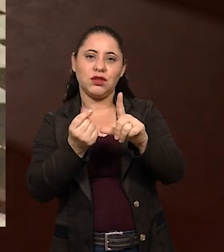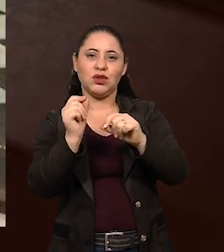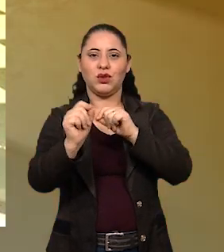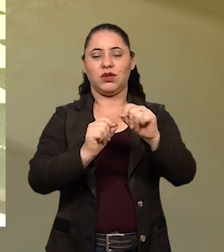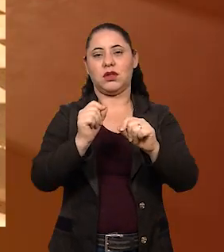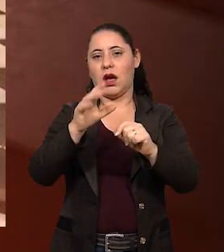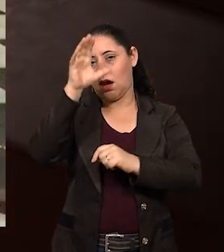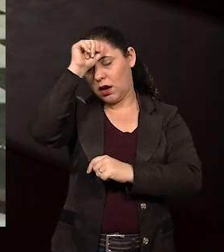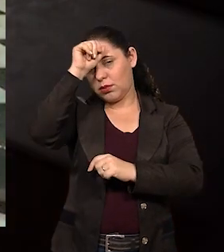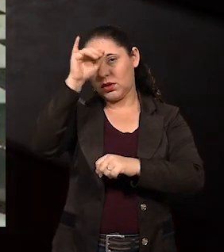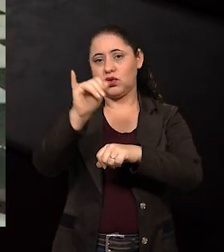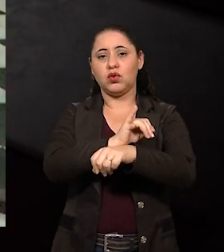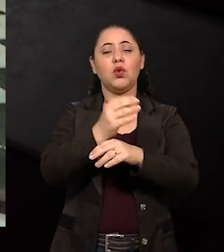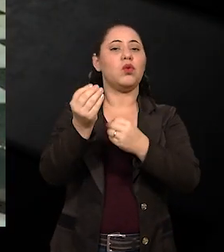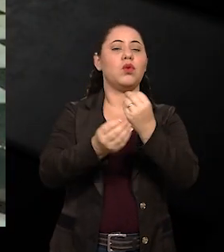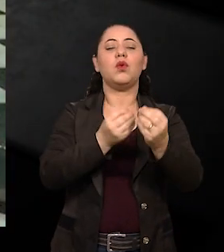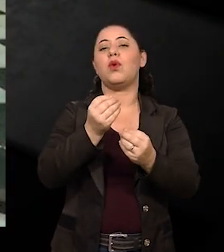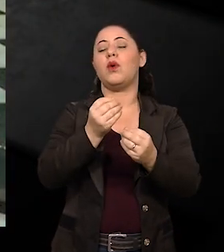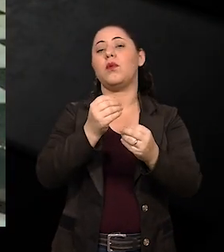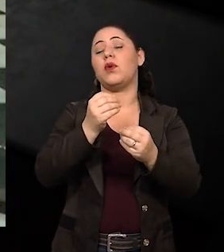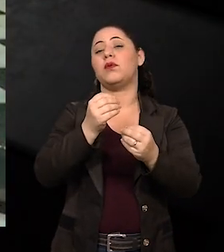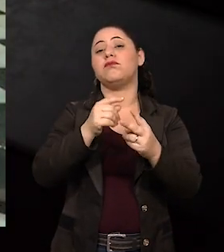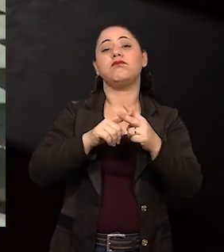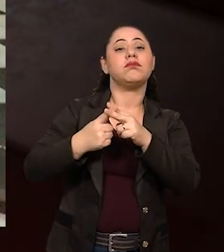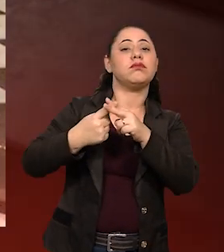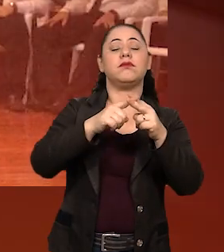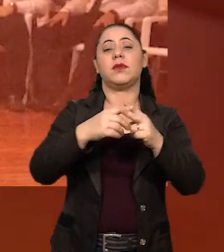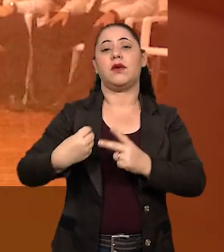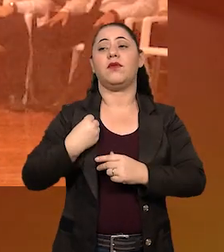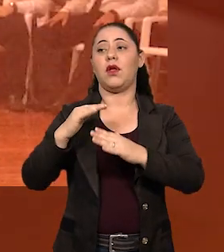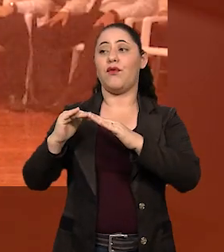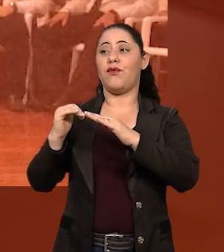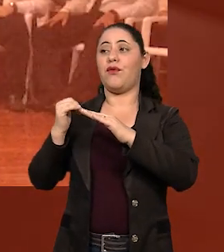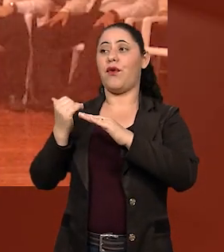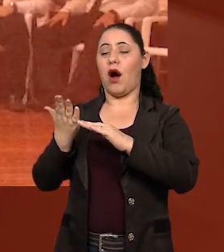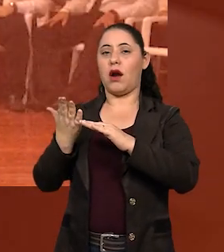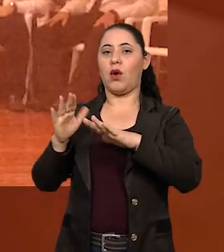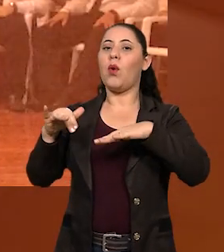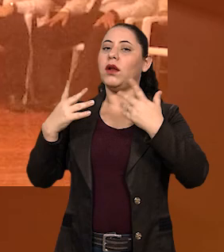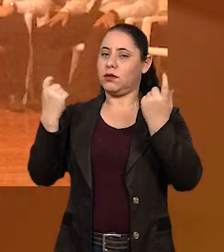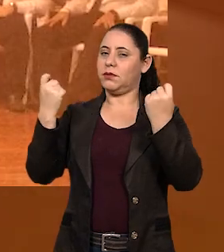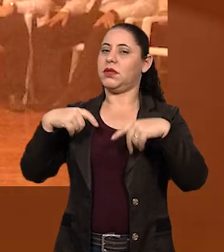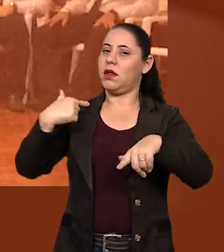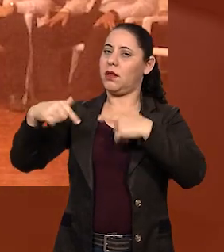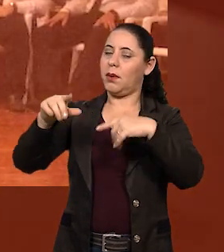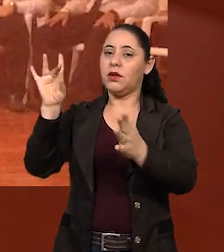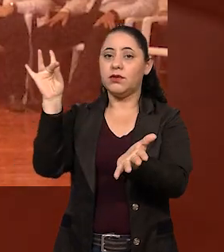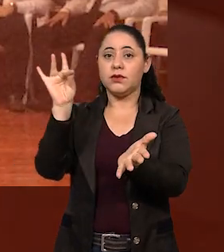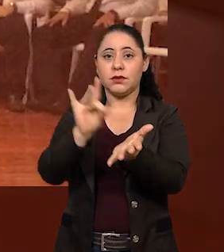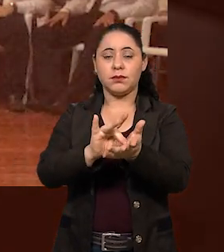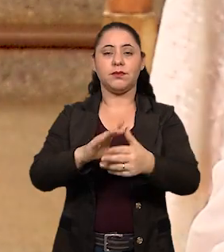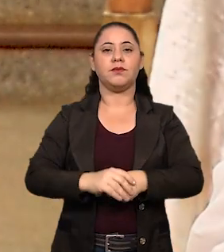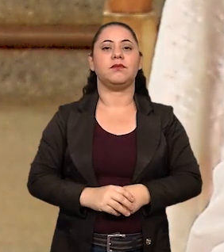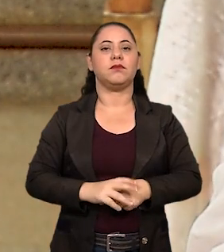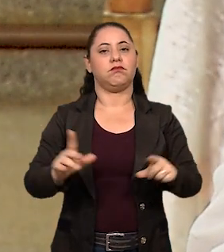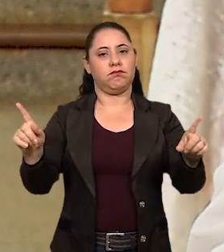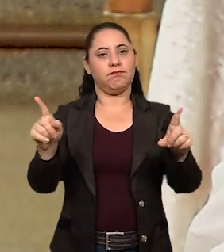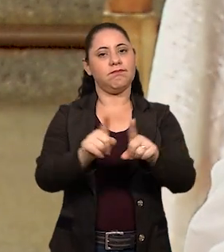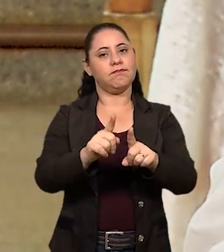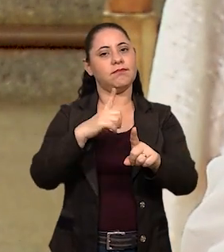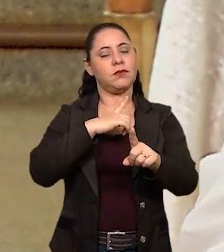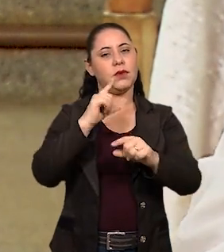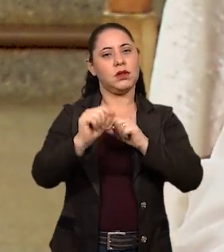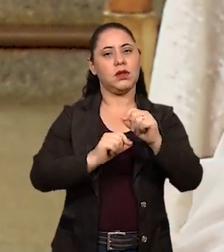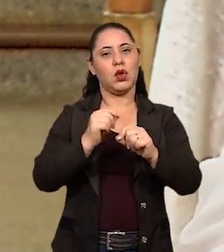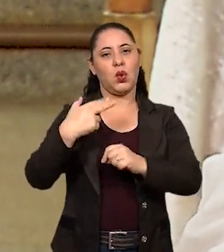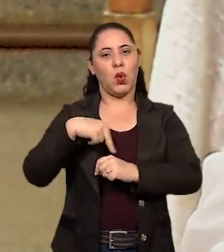gente aprende mecanismos de como funcionam as coisas na vida externa, quando a gente realmente precisa colocar a mão na massa, e também tem todo um